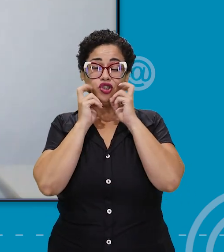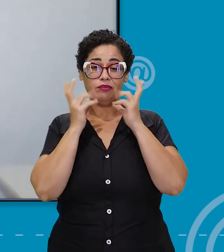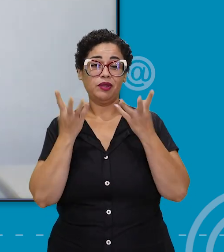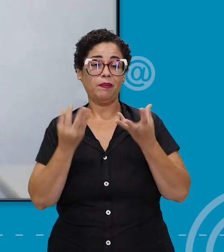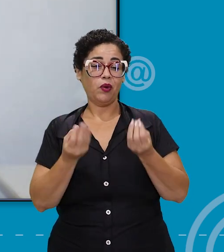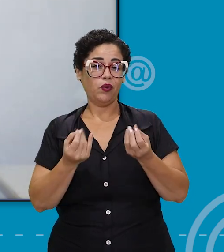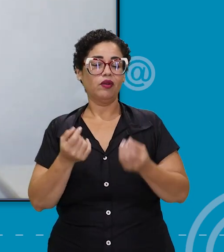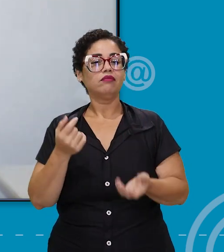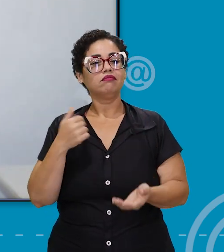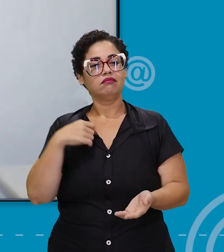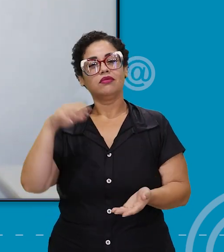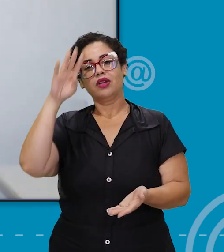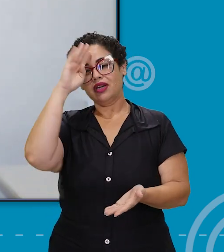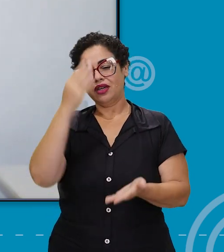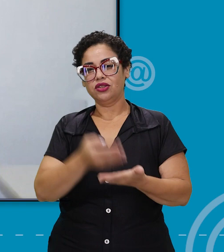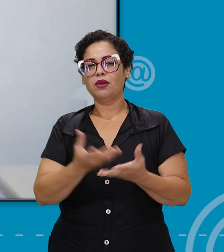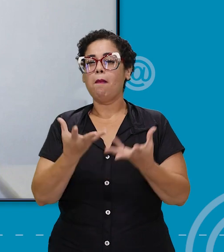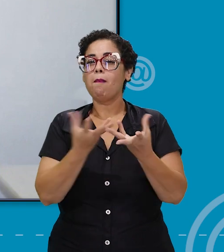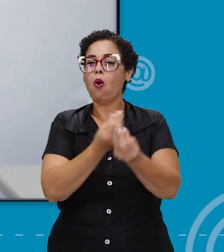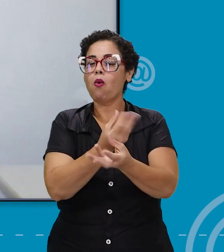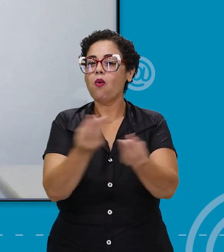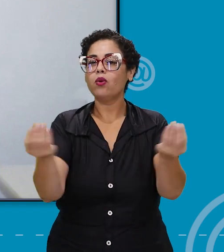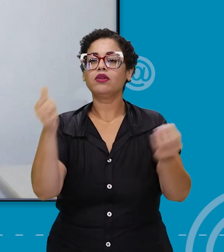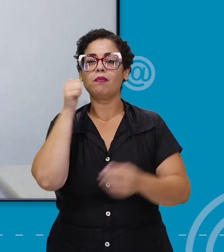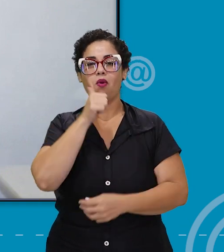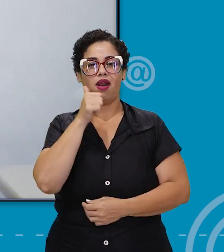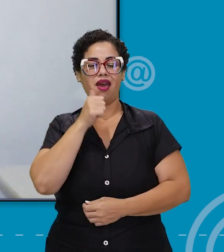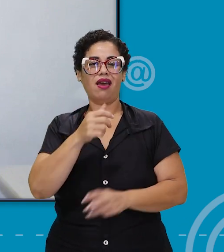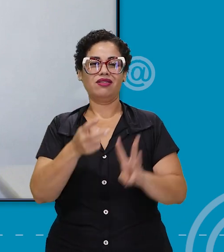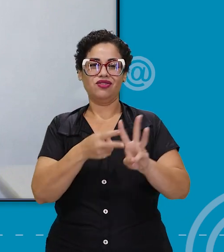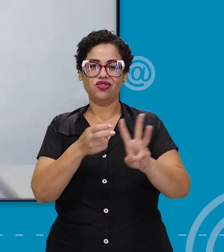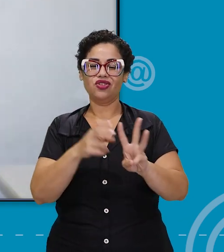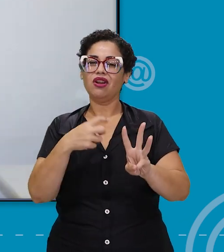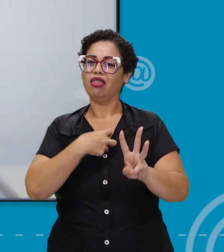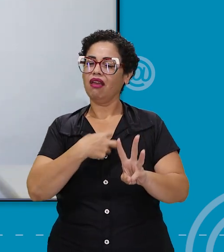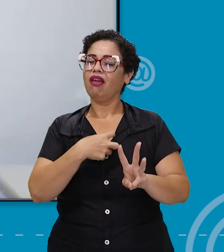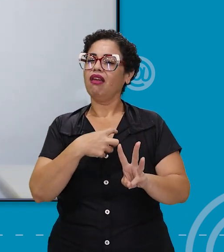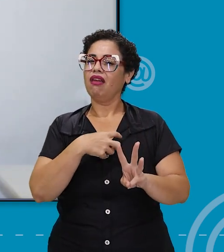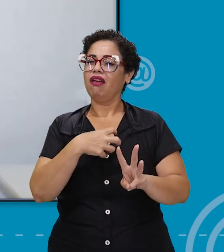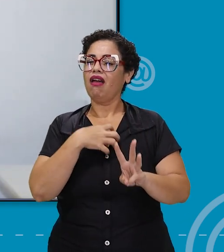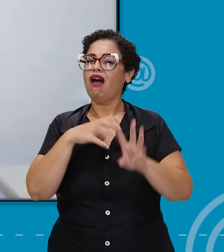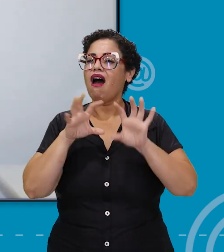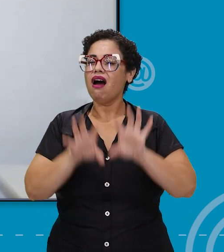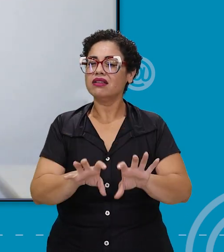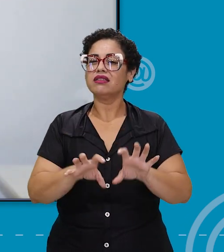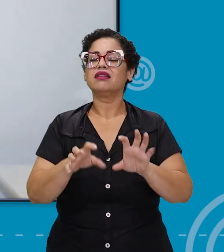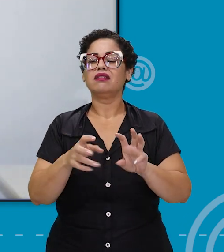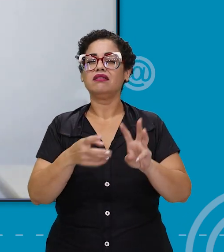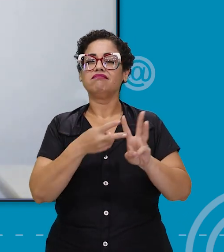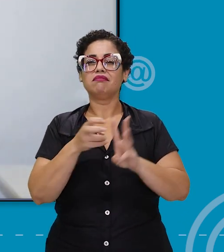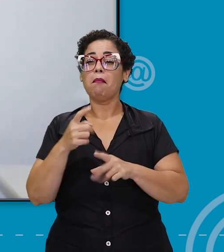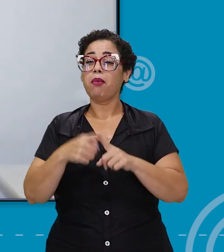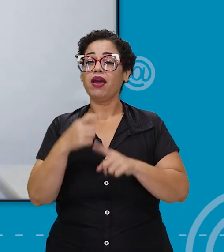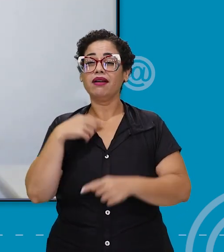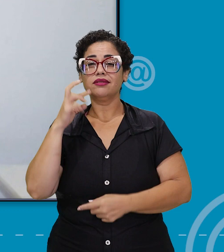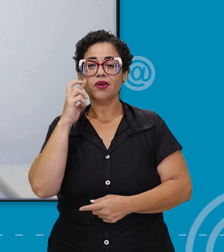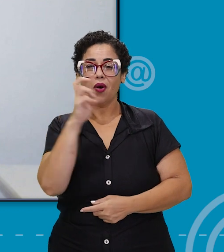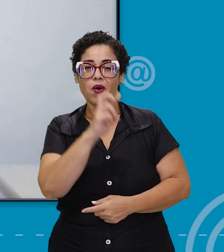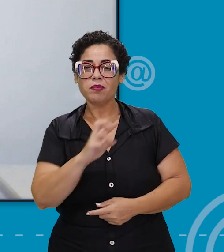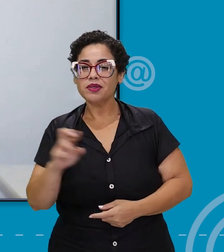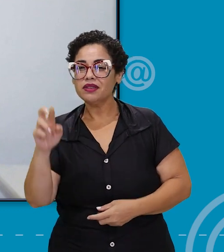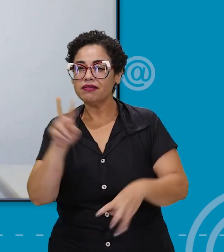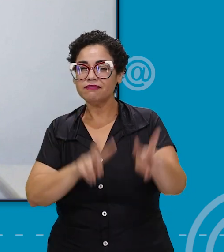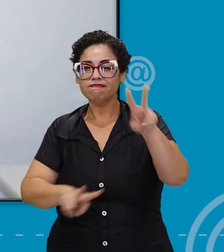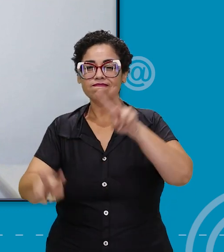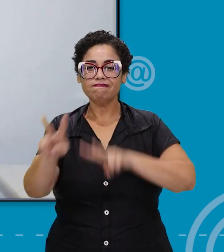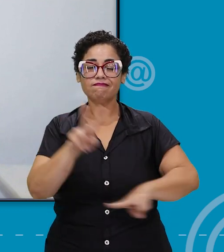muito tímida, e eu acredito que muitas mulheres indígenas têm essa característica, né, da gente ser muito observadora, Porque